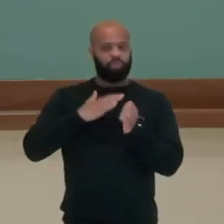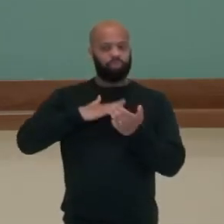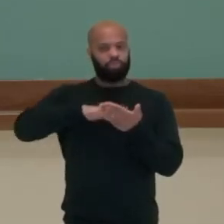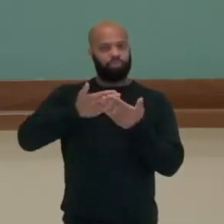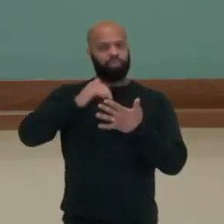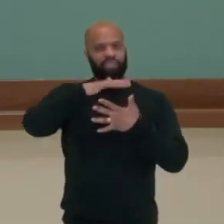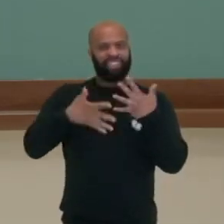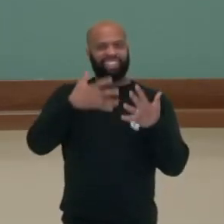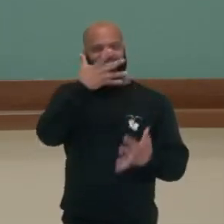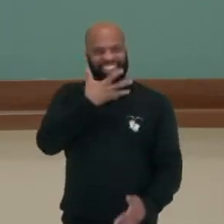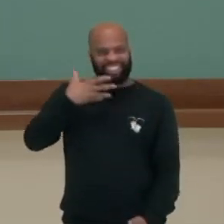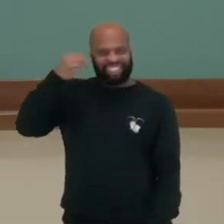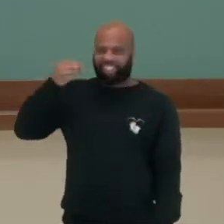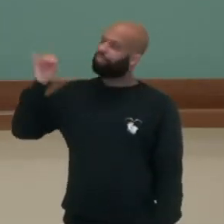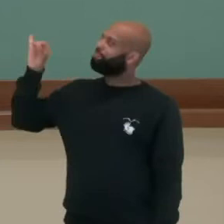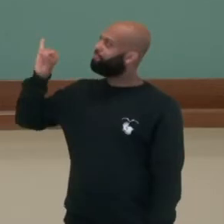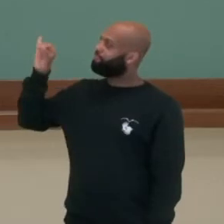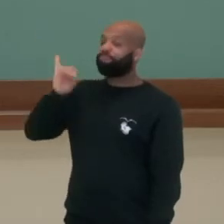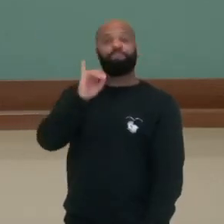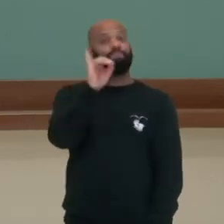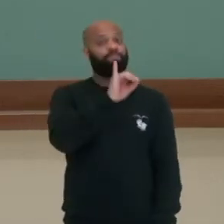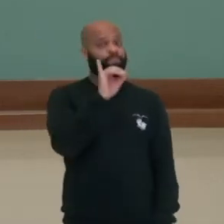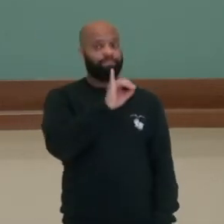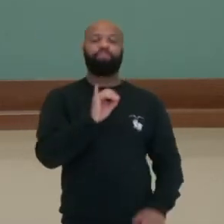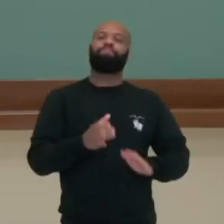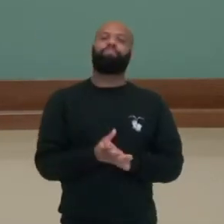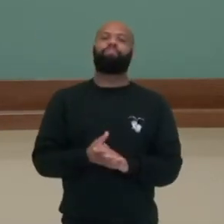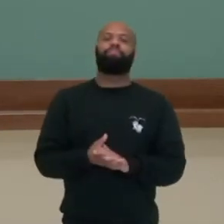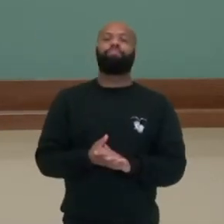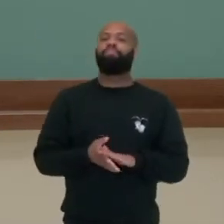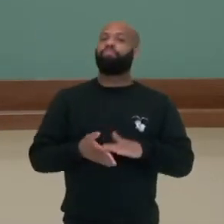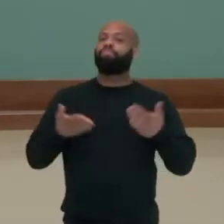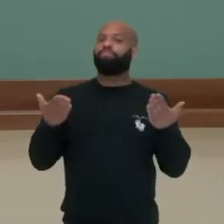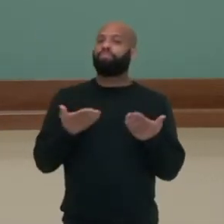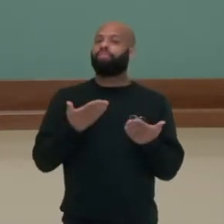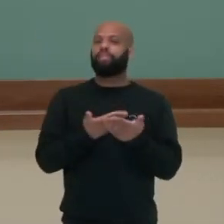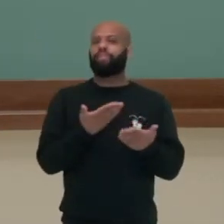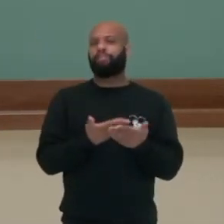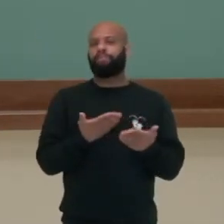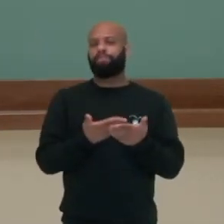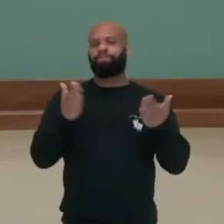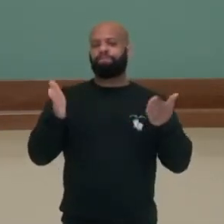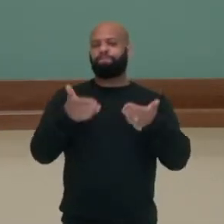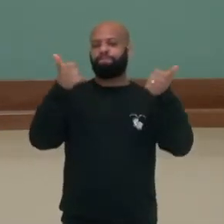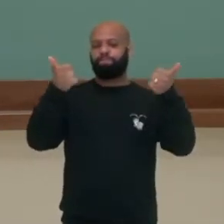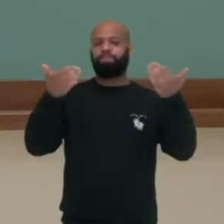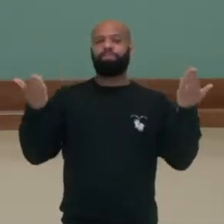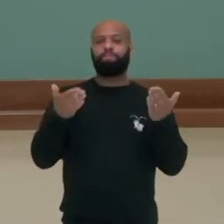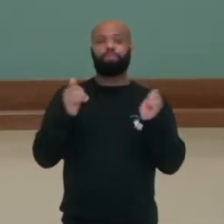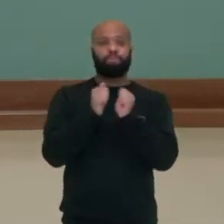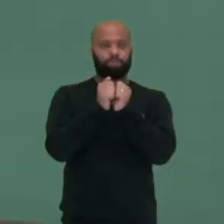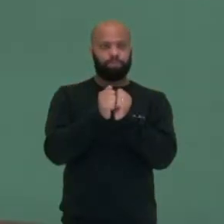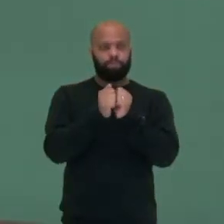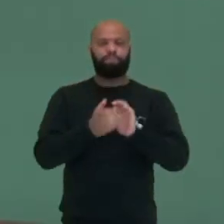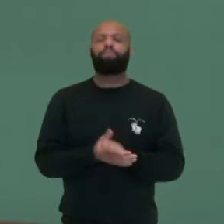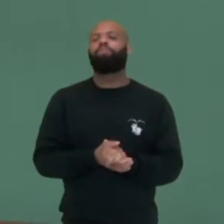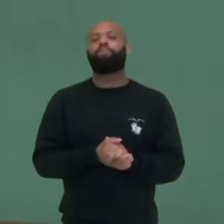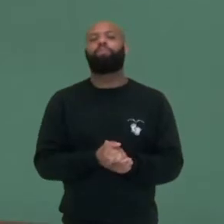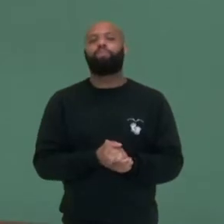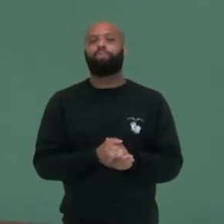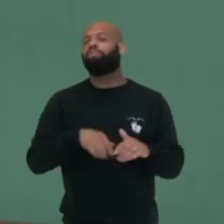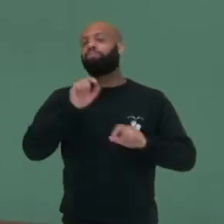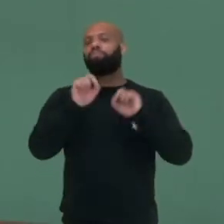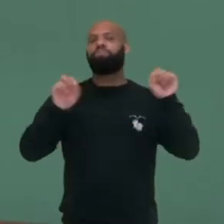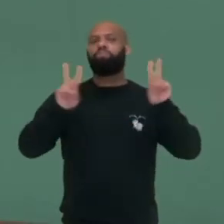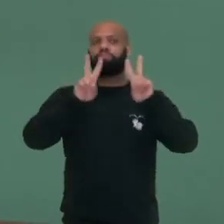a gente está aqui o Natan. Dê um oi para ele. Vamos para a nossa melhor aula, venha com a gente. E nós vamos